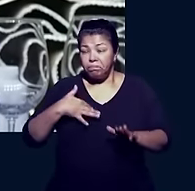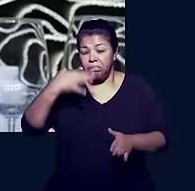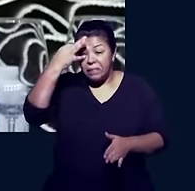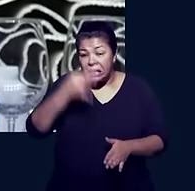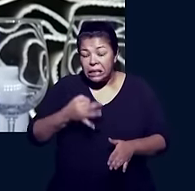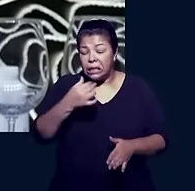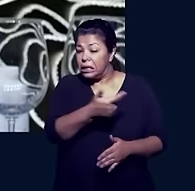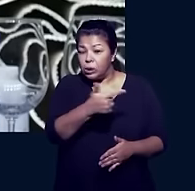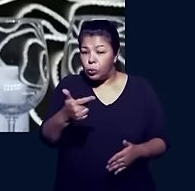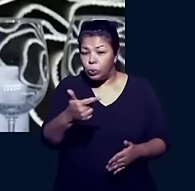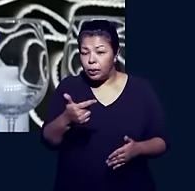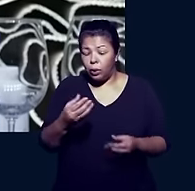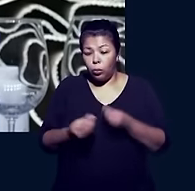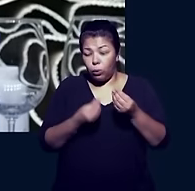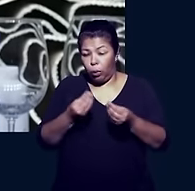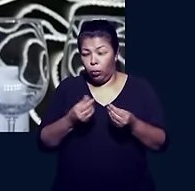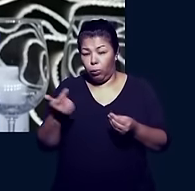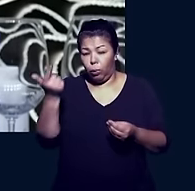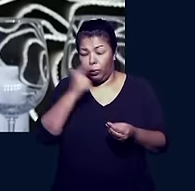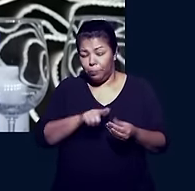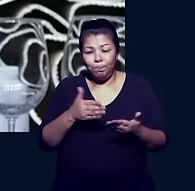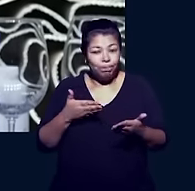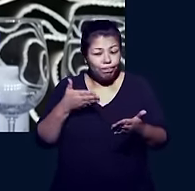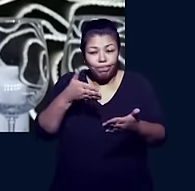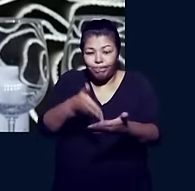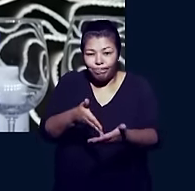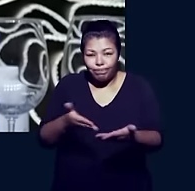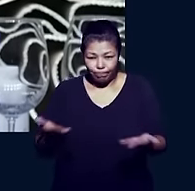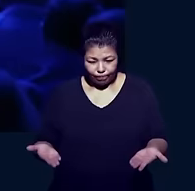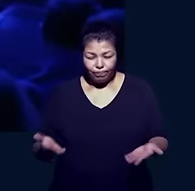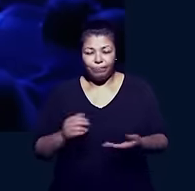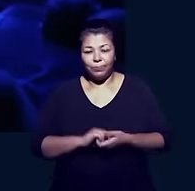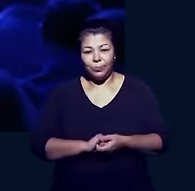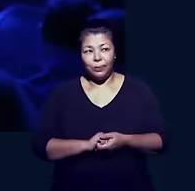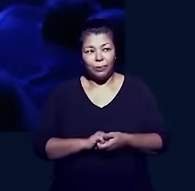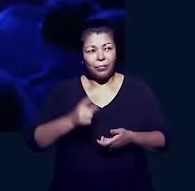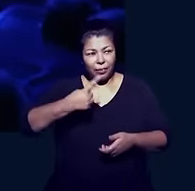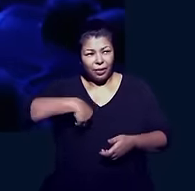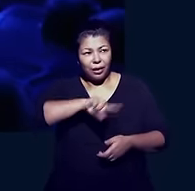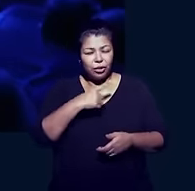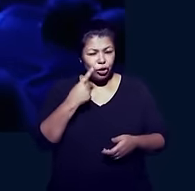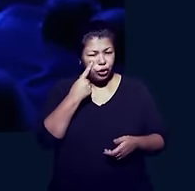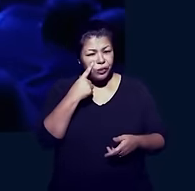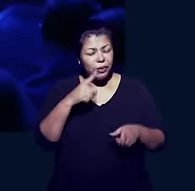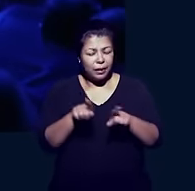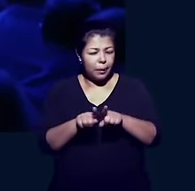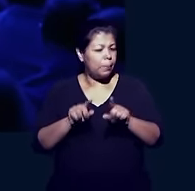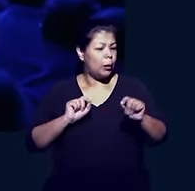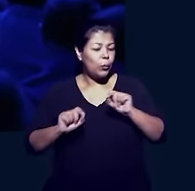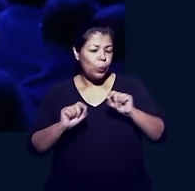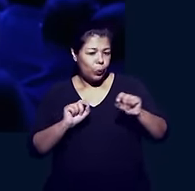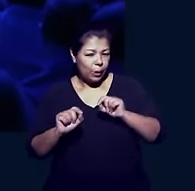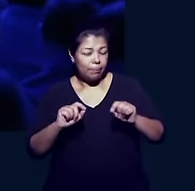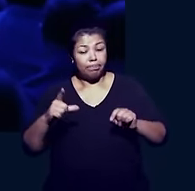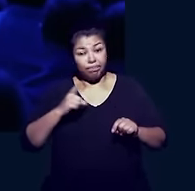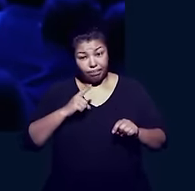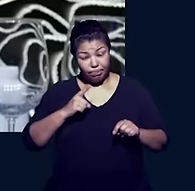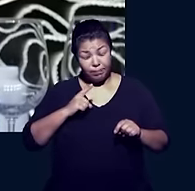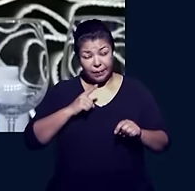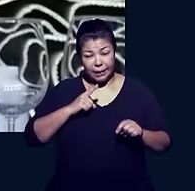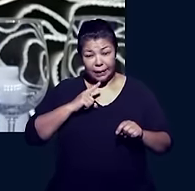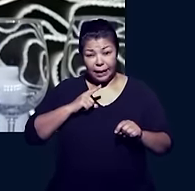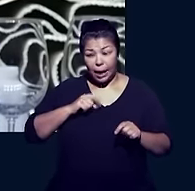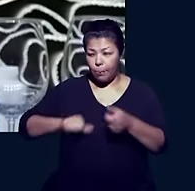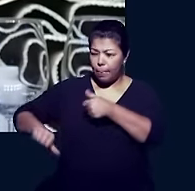vai e aí é curioso aqui uma coisa que tá acontecendo que é o seguinte é quando a gente olha a volatilidade do mercado de juros ela